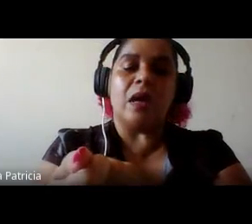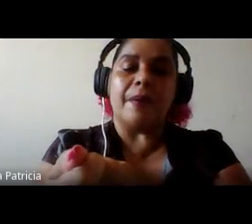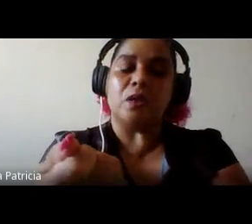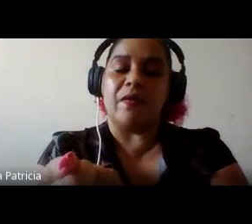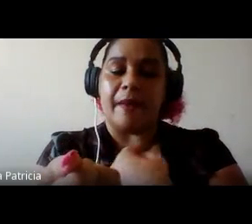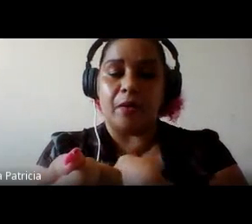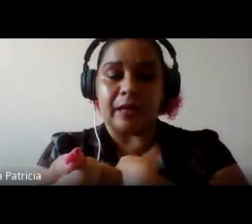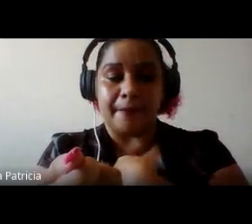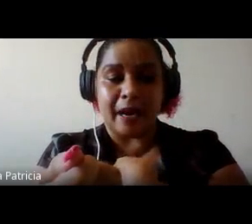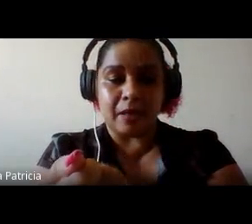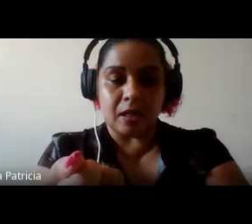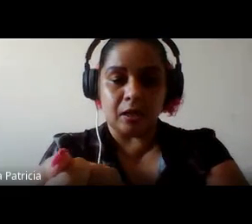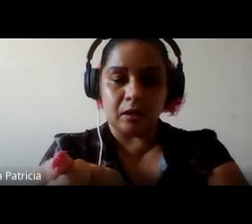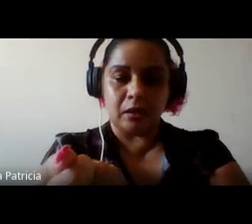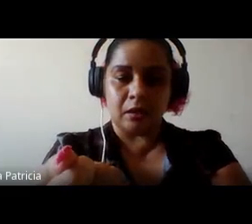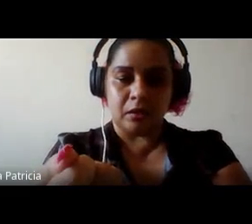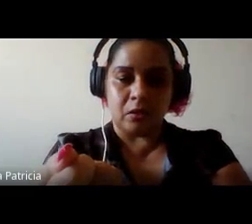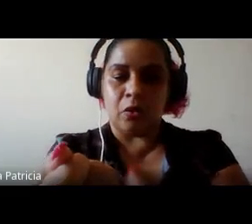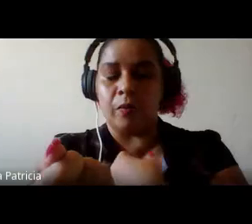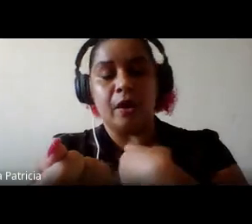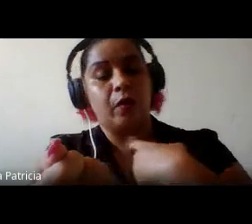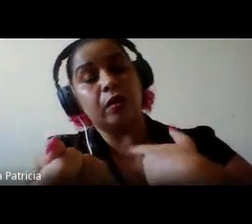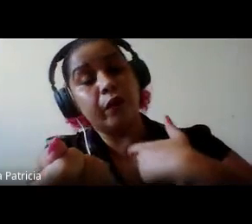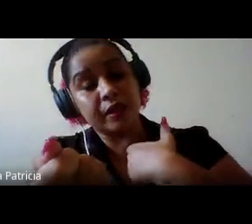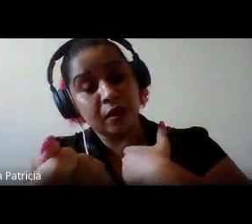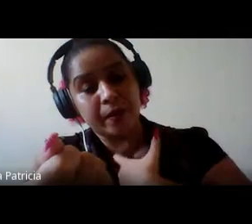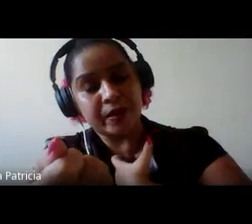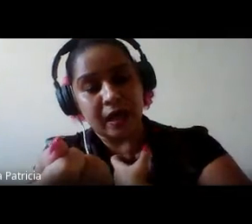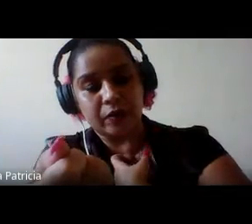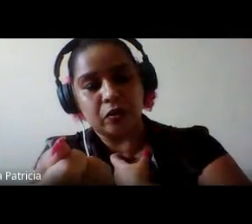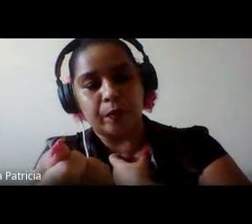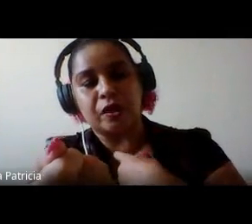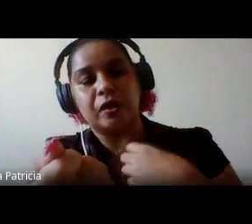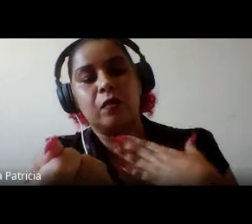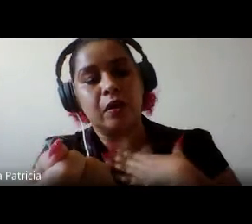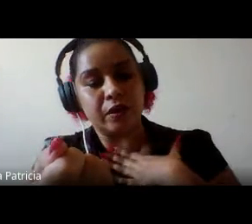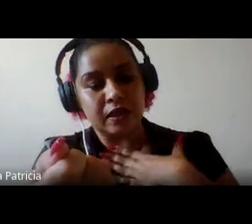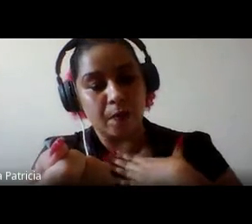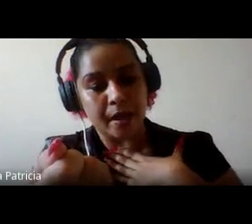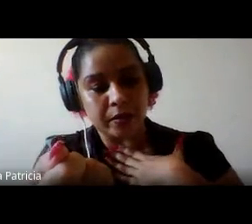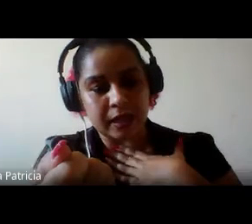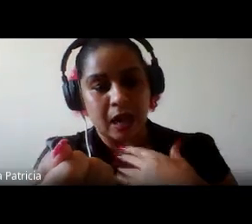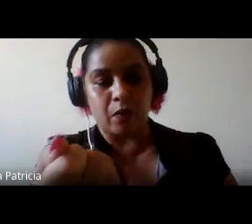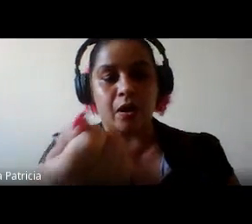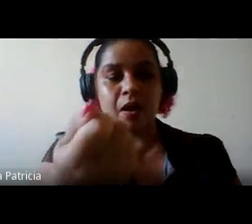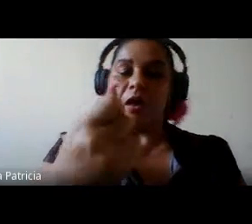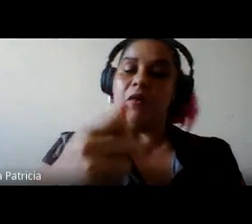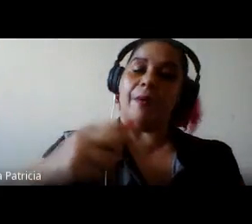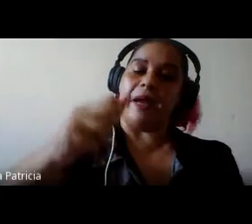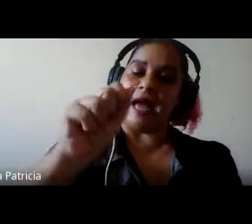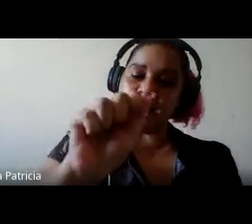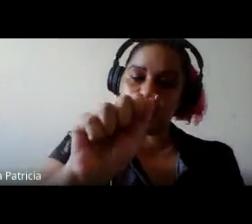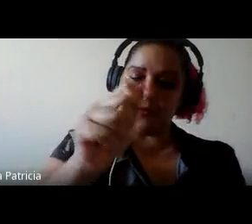E quando a pessoa vai perguntar para mim, ou melhor, quando eu vou dizer o meu sinal, desculpa, gente. Quando eu vou dizer o meu sinal,